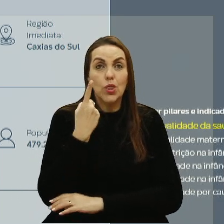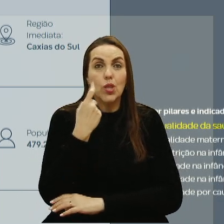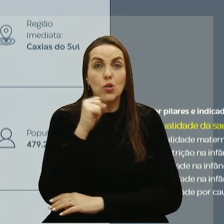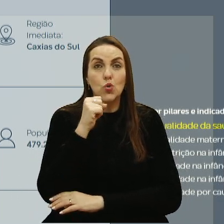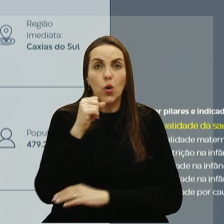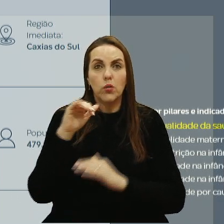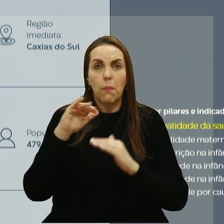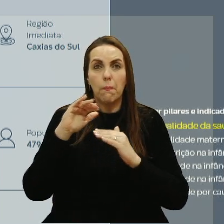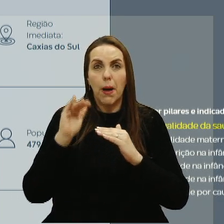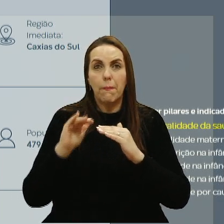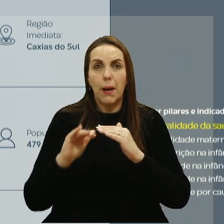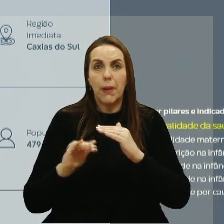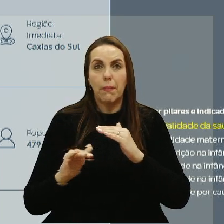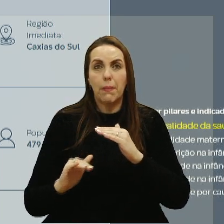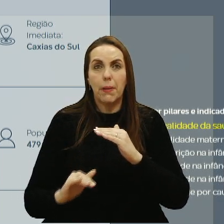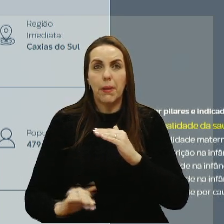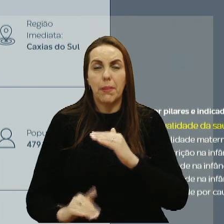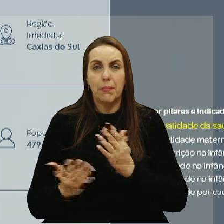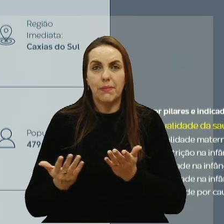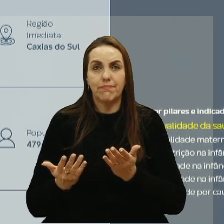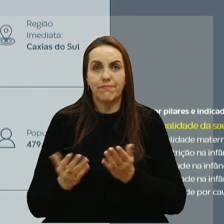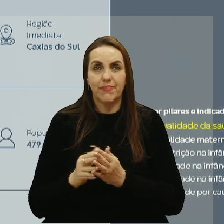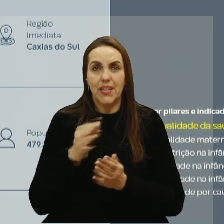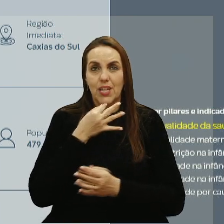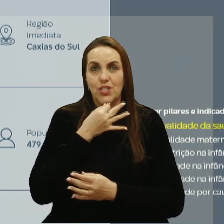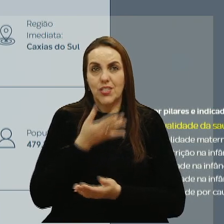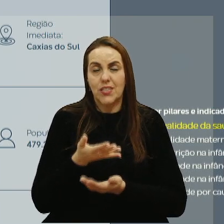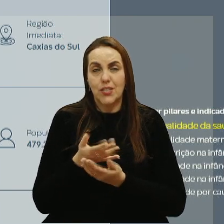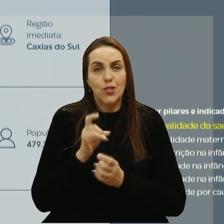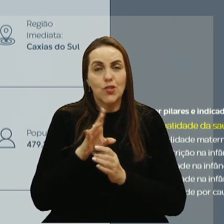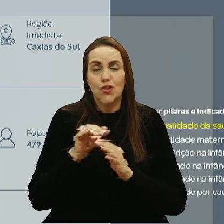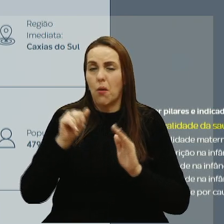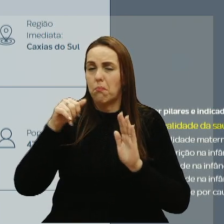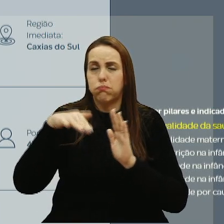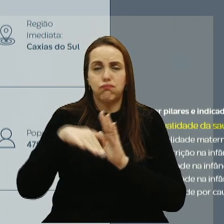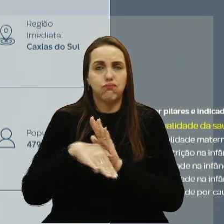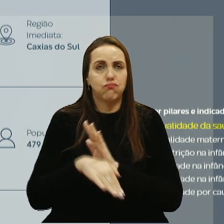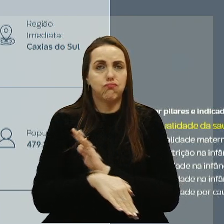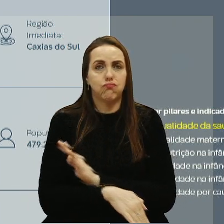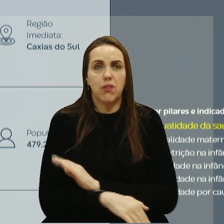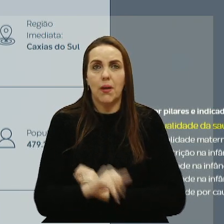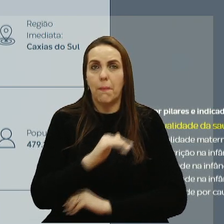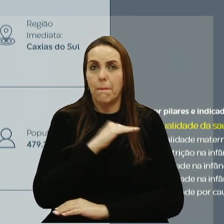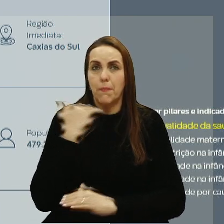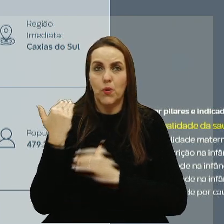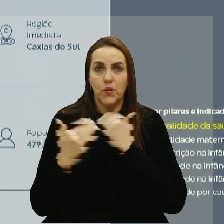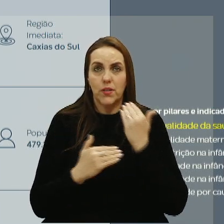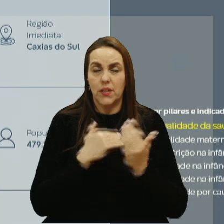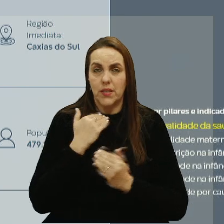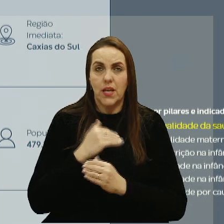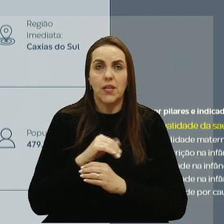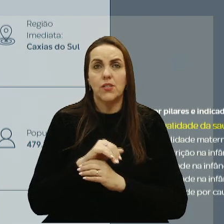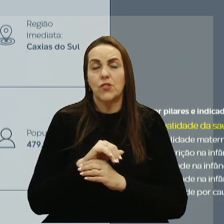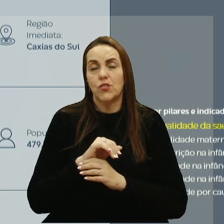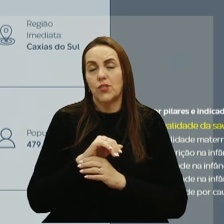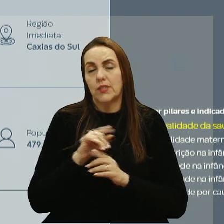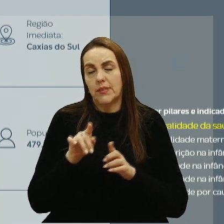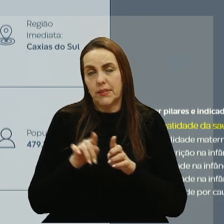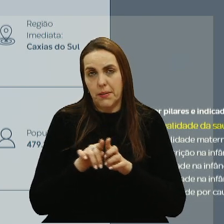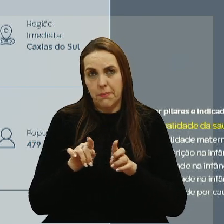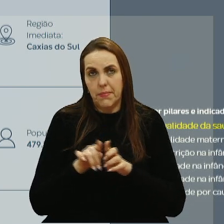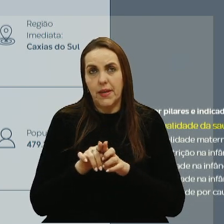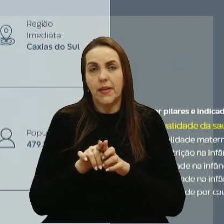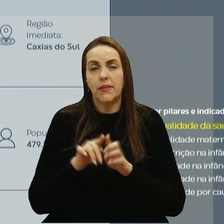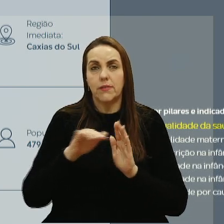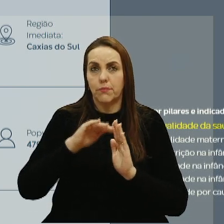posições. 18 posições Caxias caiu. E aí é só precipício abaixo. Mortalidade materna, nós